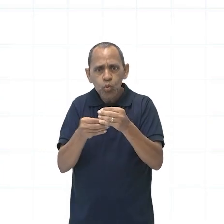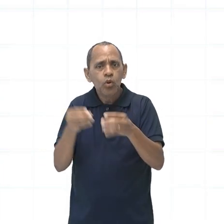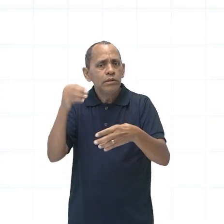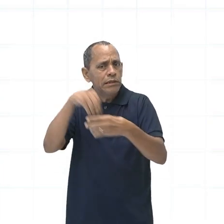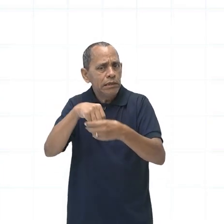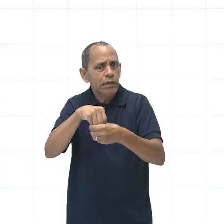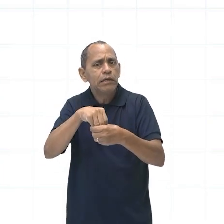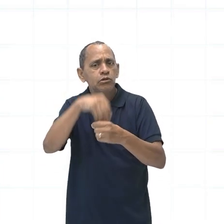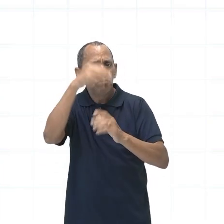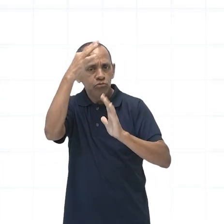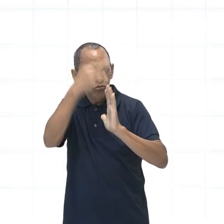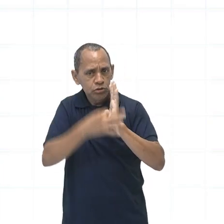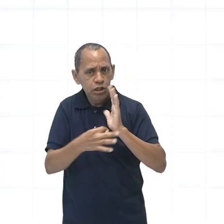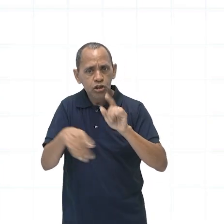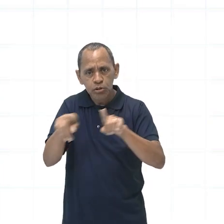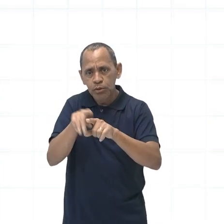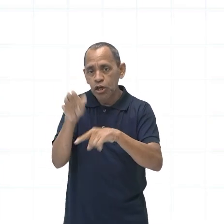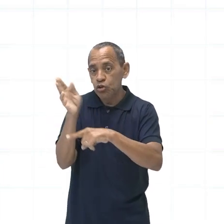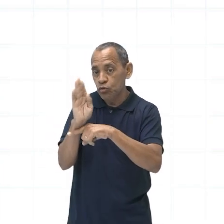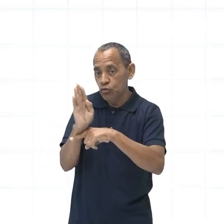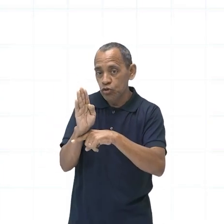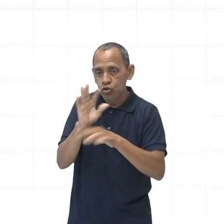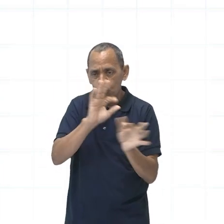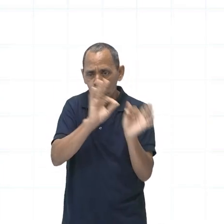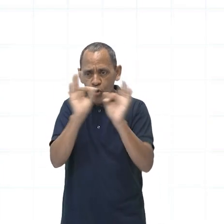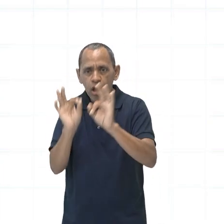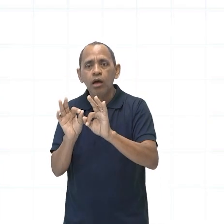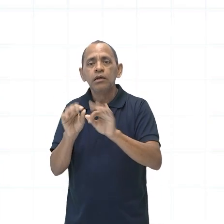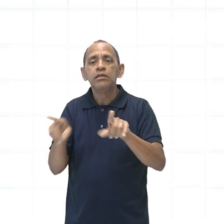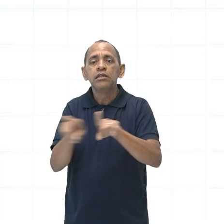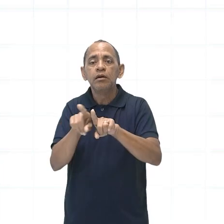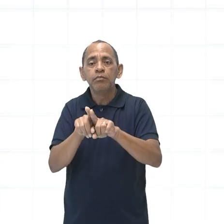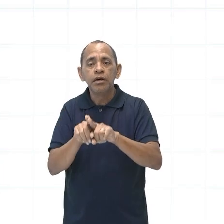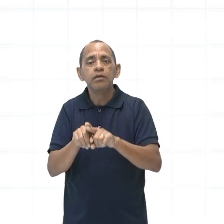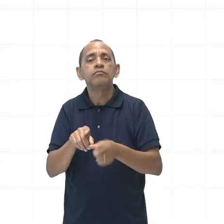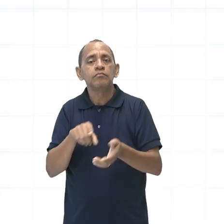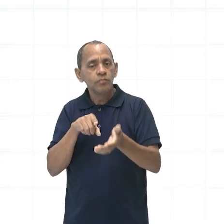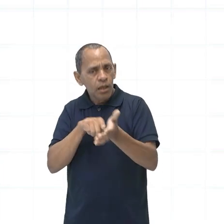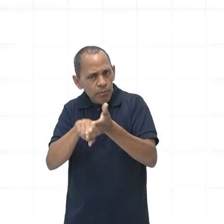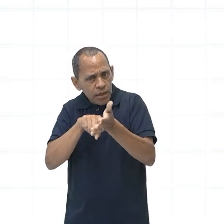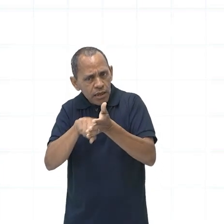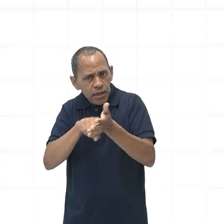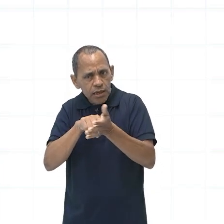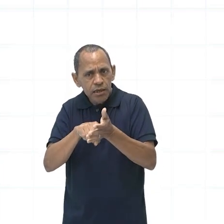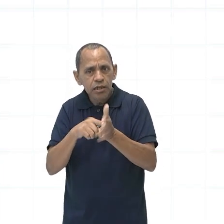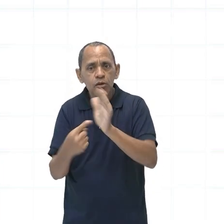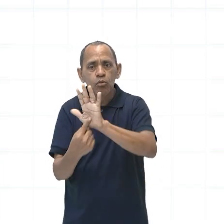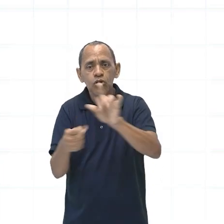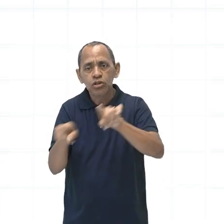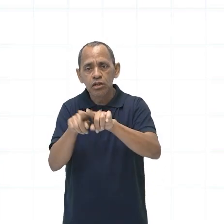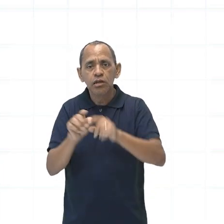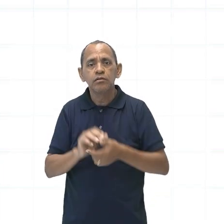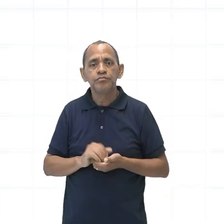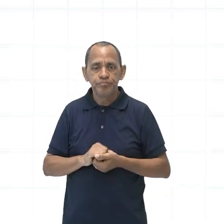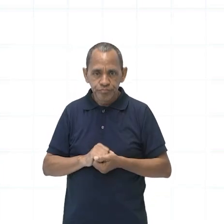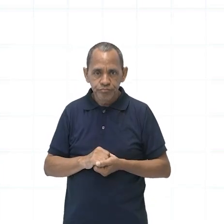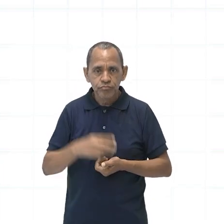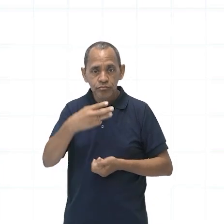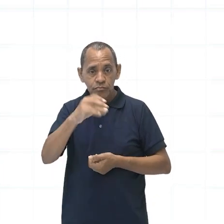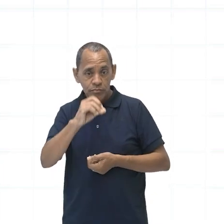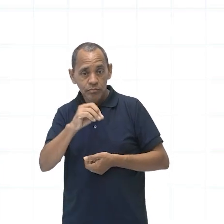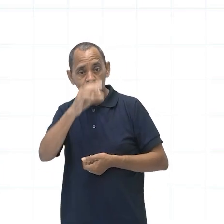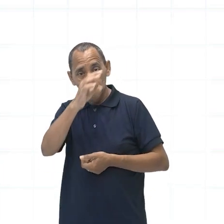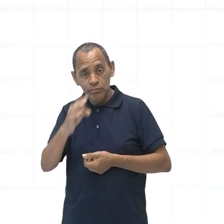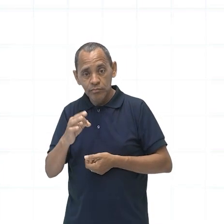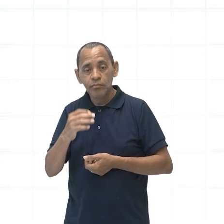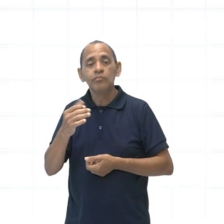bem articulado. Além disso, estudos demonstram que cerca de 90% da informação captada por nossos